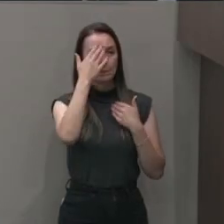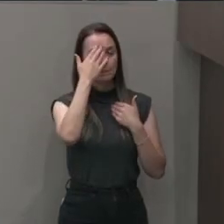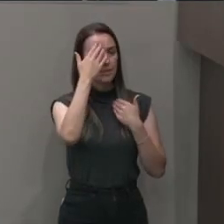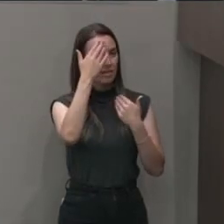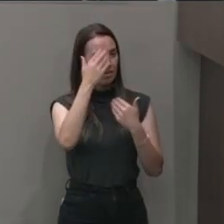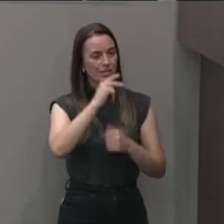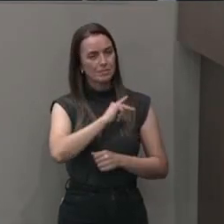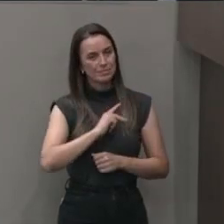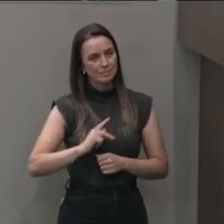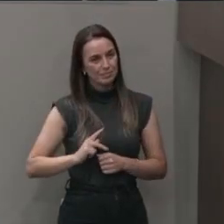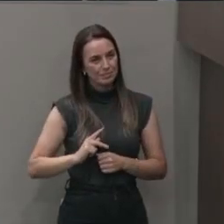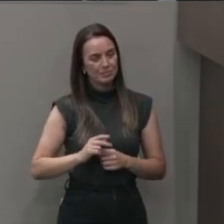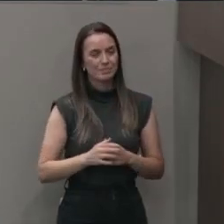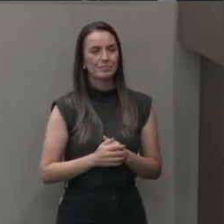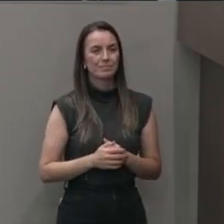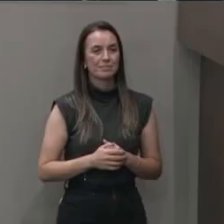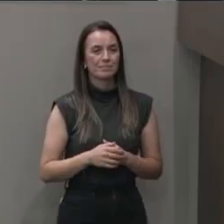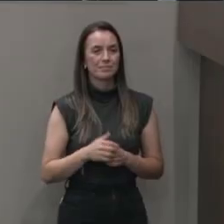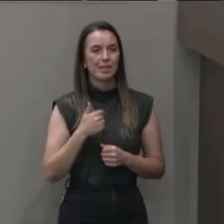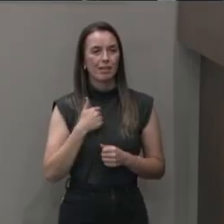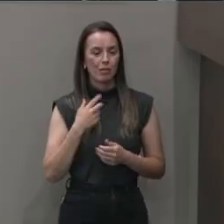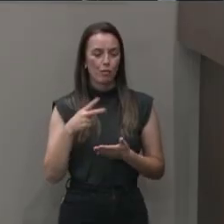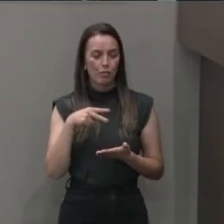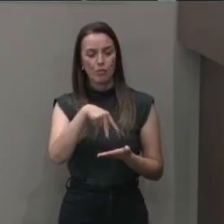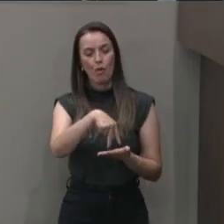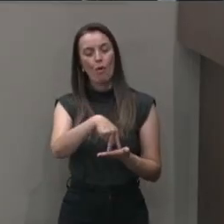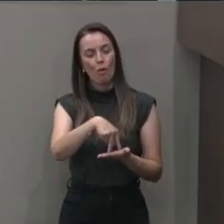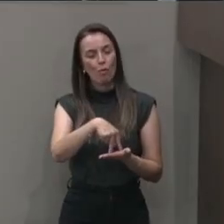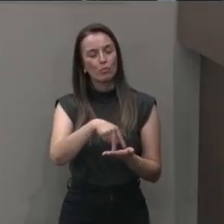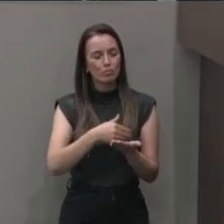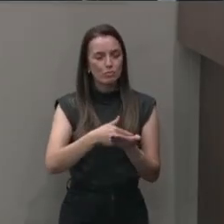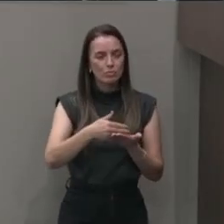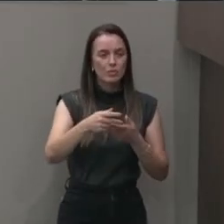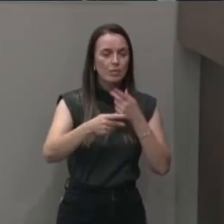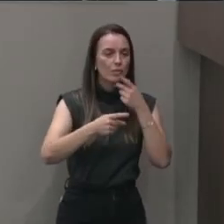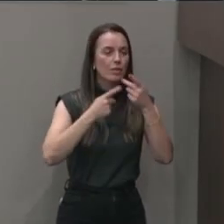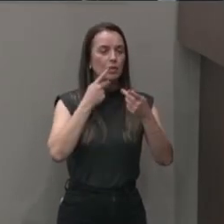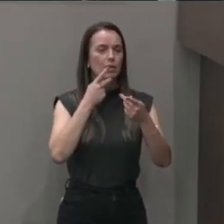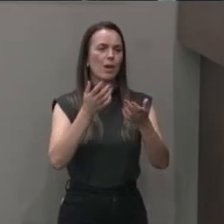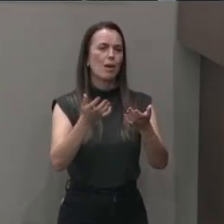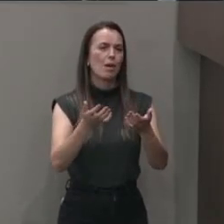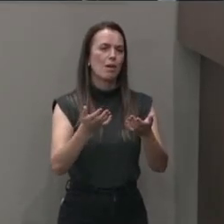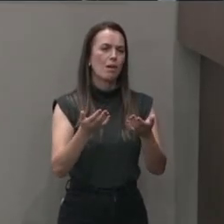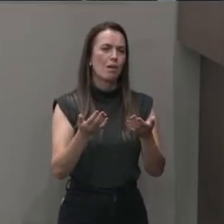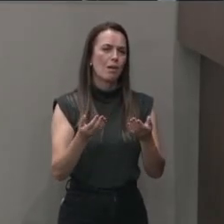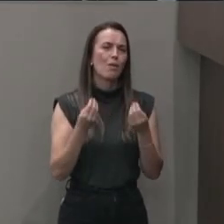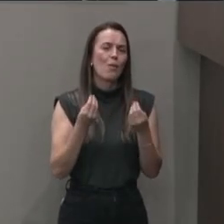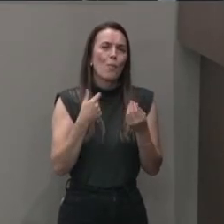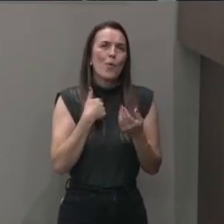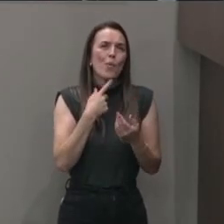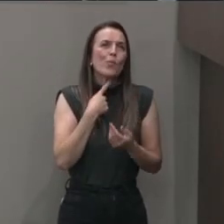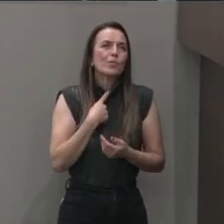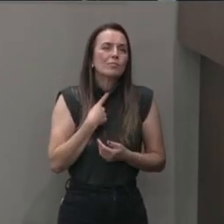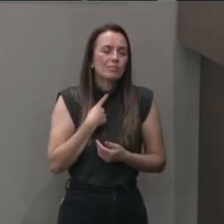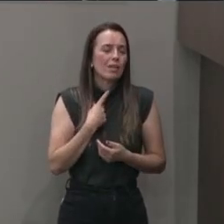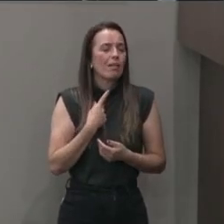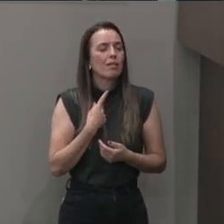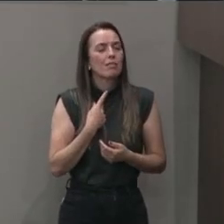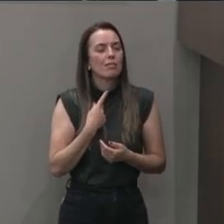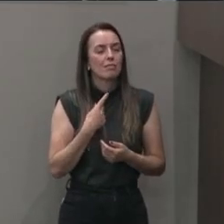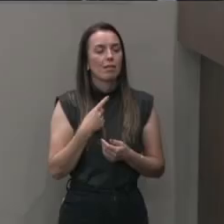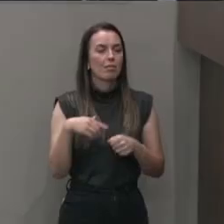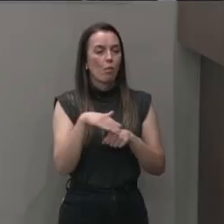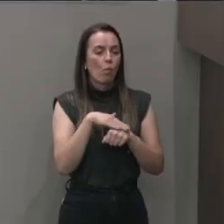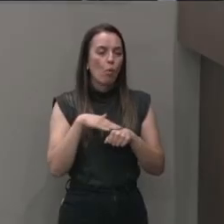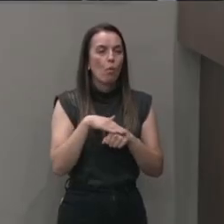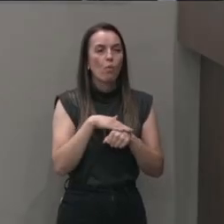Presidente, bom retorno nessa tribuna para já começar dizendo que como eu gostaria que fosse uma discussão sobre prerrogativa. Não